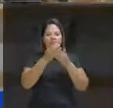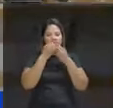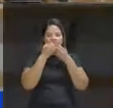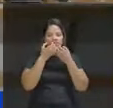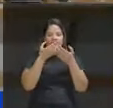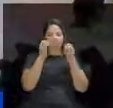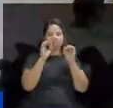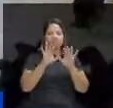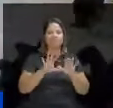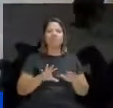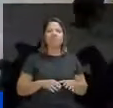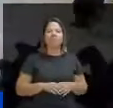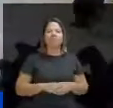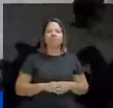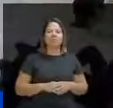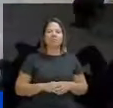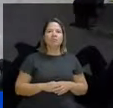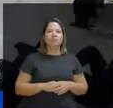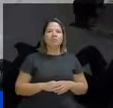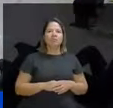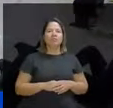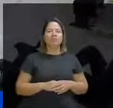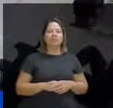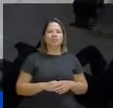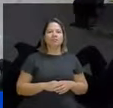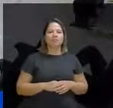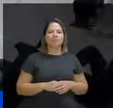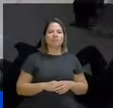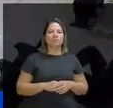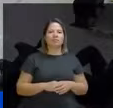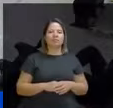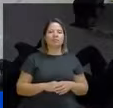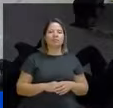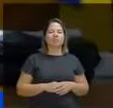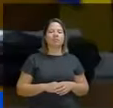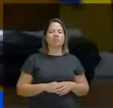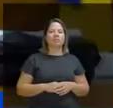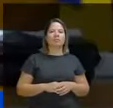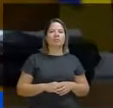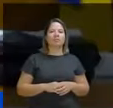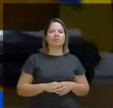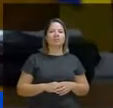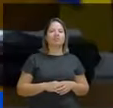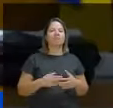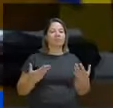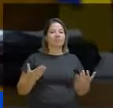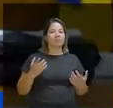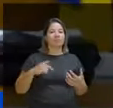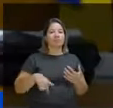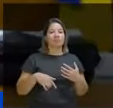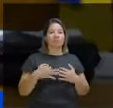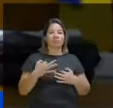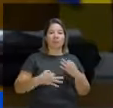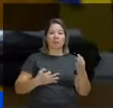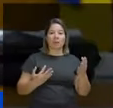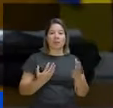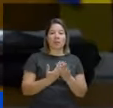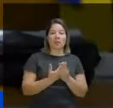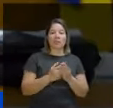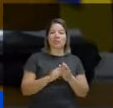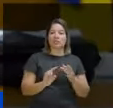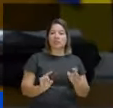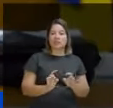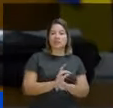Apenas. Perfeito. Então, pare, senhora procuradora, senhores advogados, não havendo mais foco com o processos desembargador